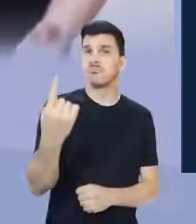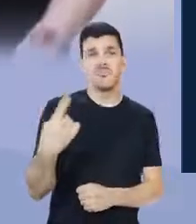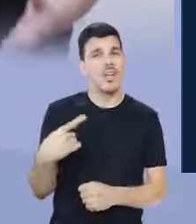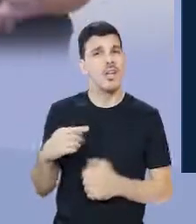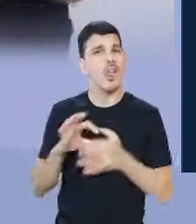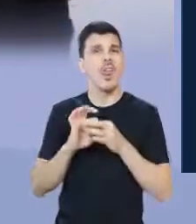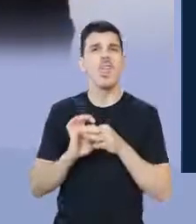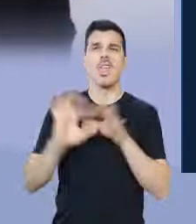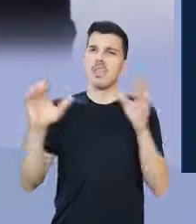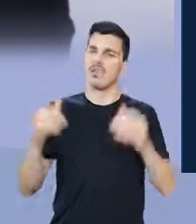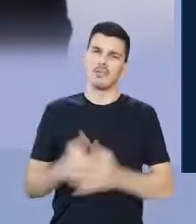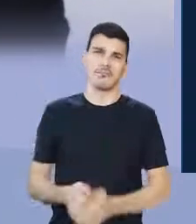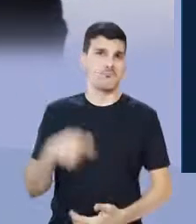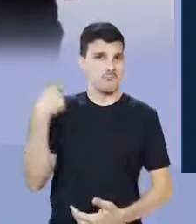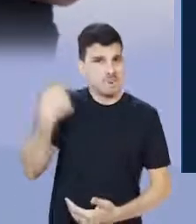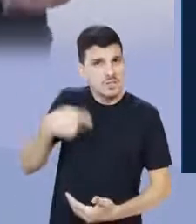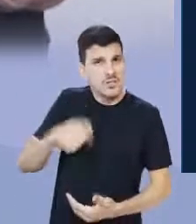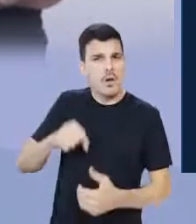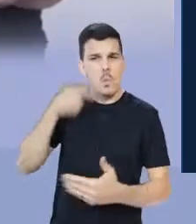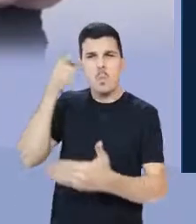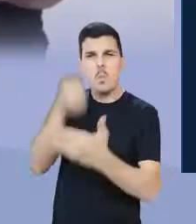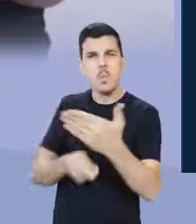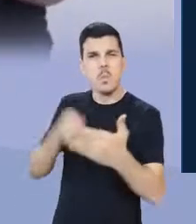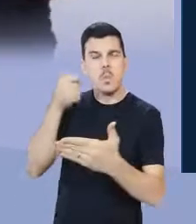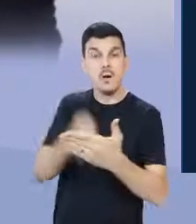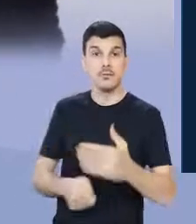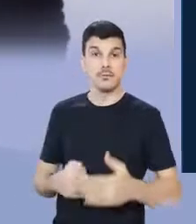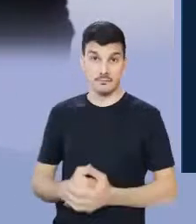de ir e vir. Era preciso lutar.